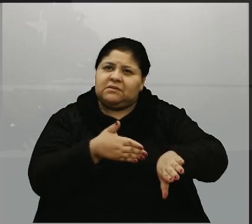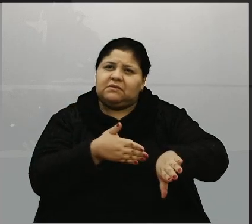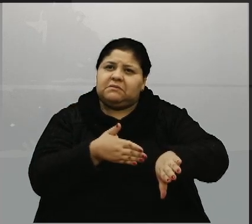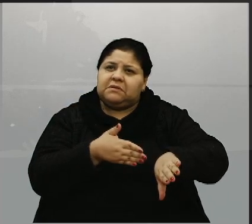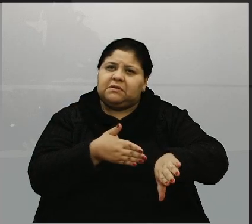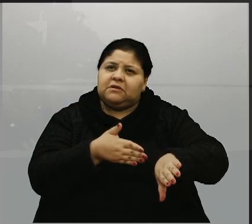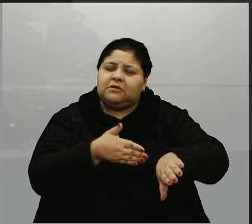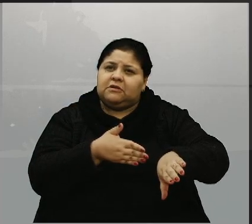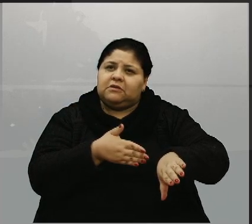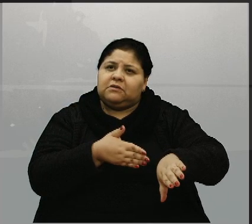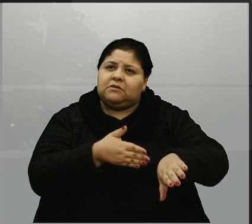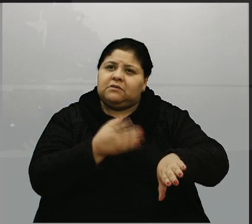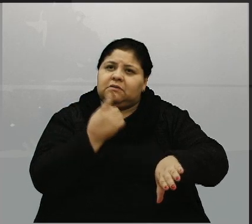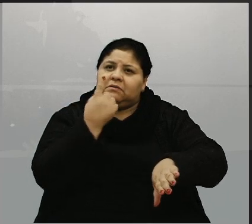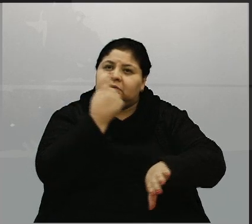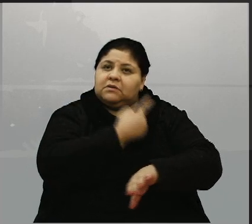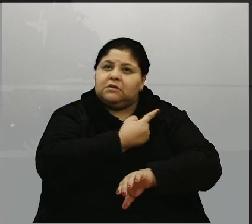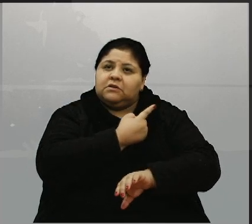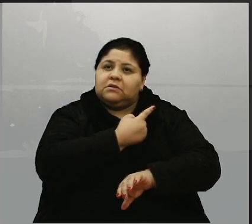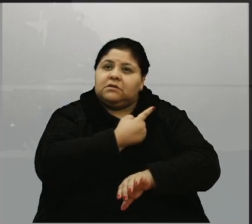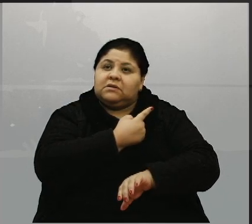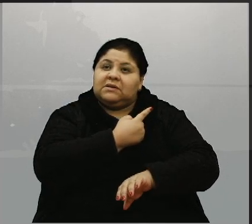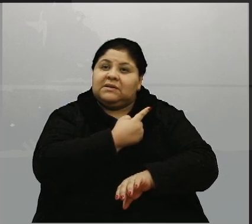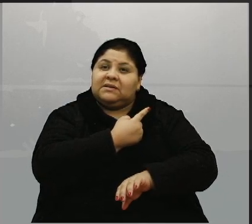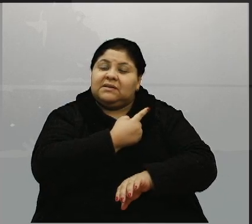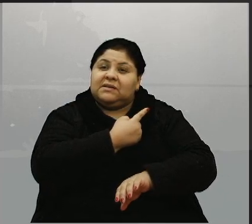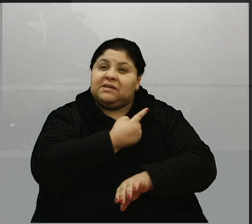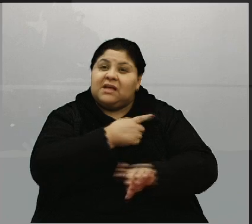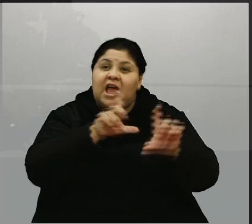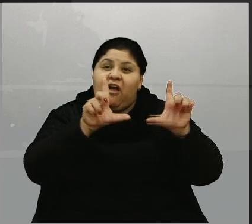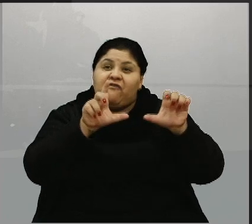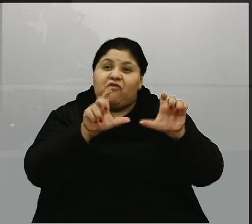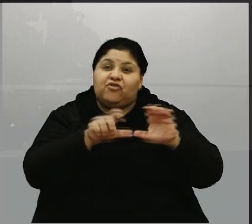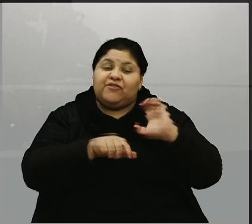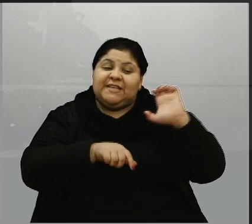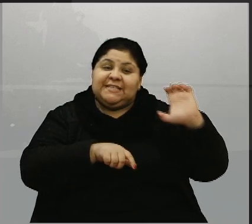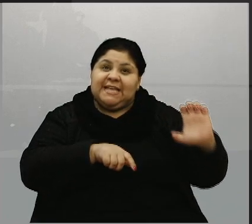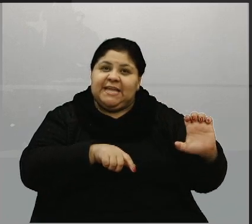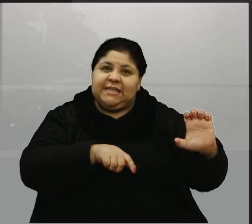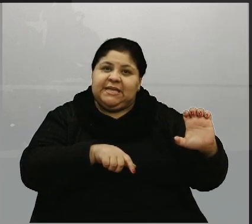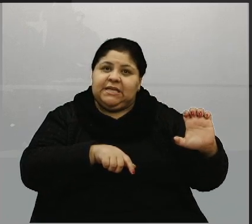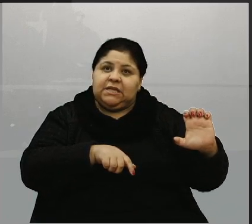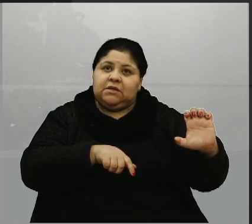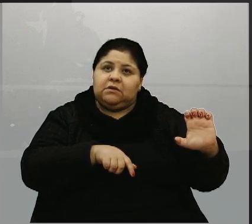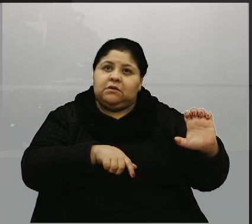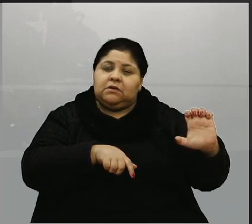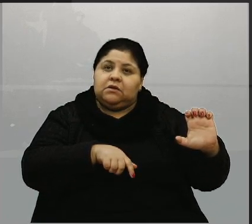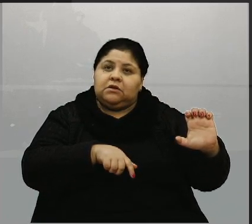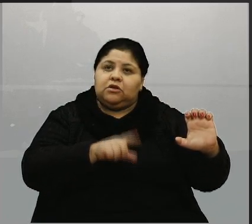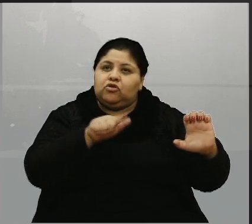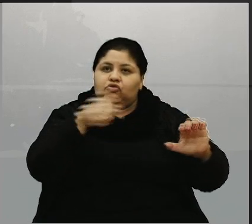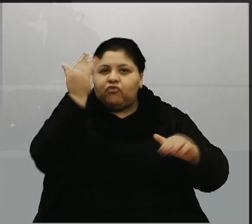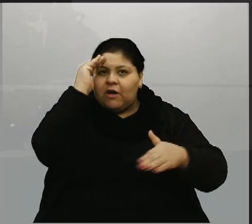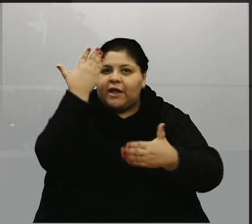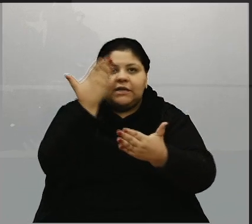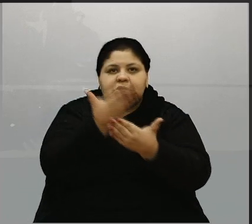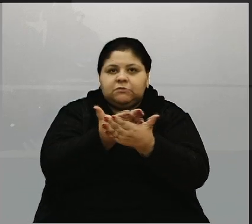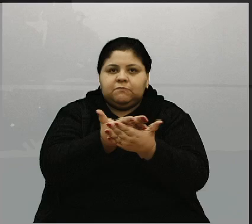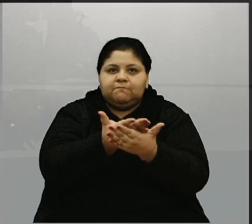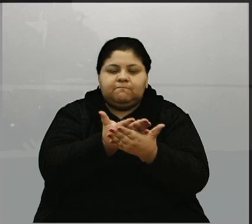emblemática. Essa da esquerda, essa foto da esquerda é impressionante. Que a gente né? Tu chega, tu não acredita,